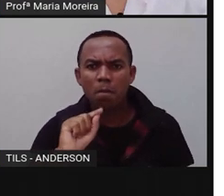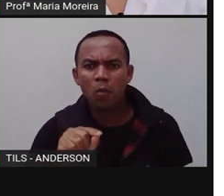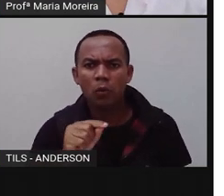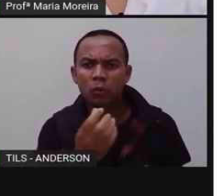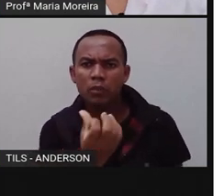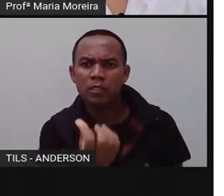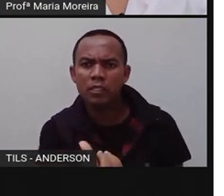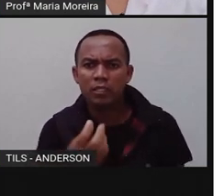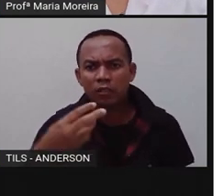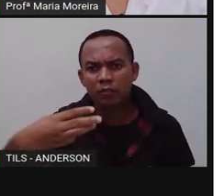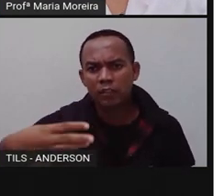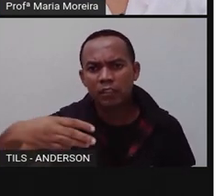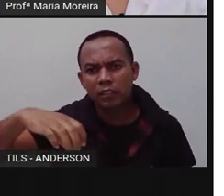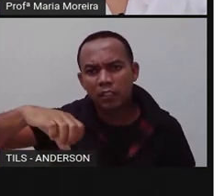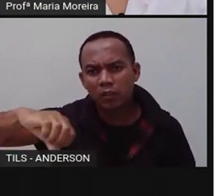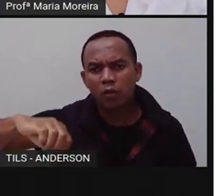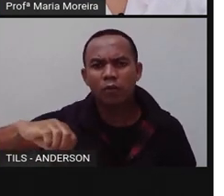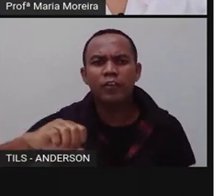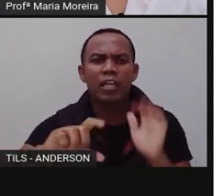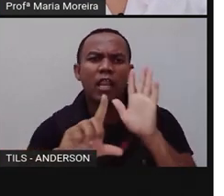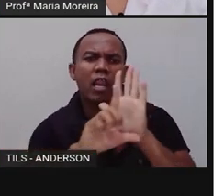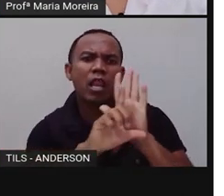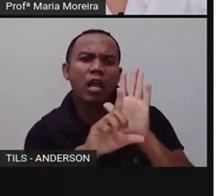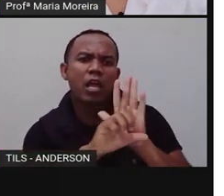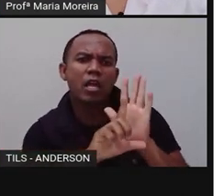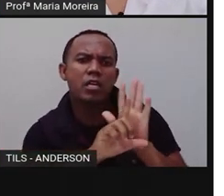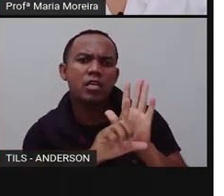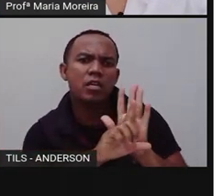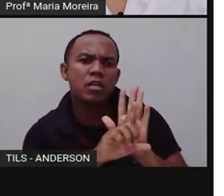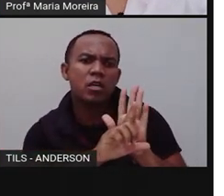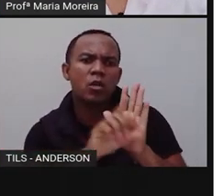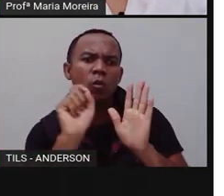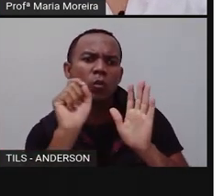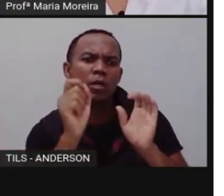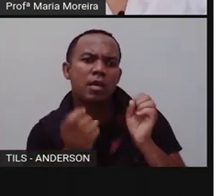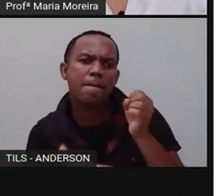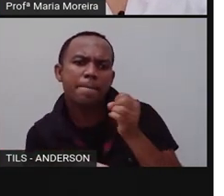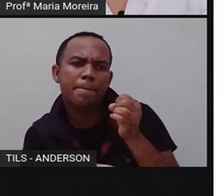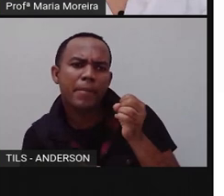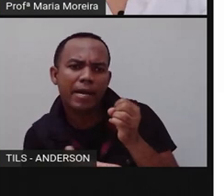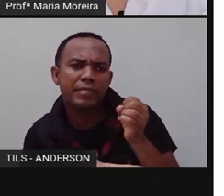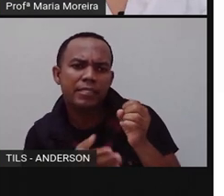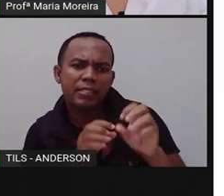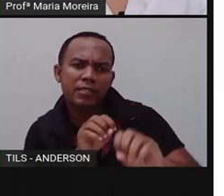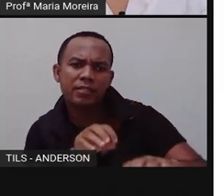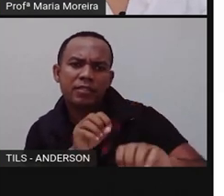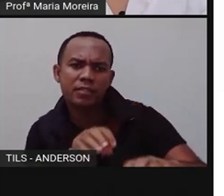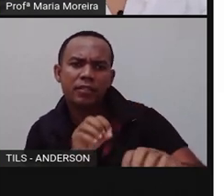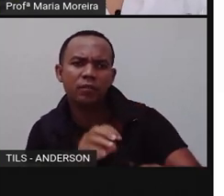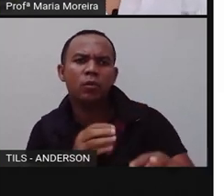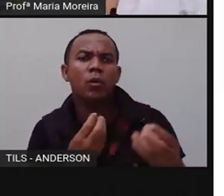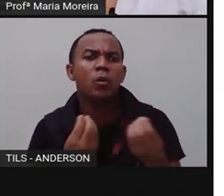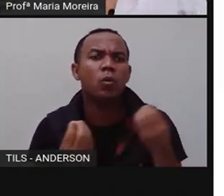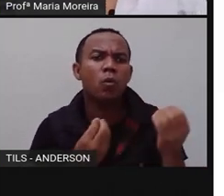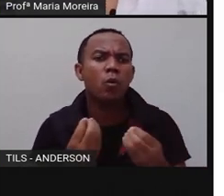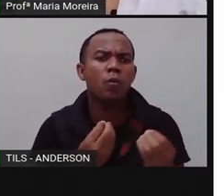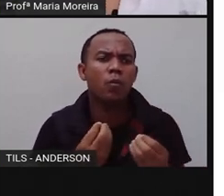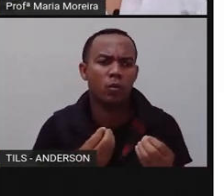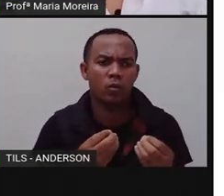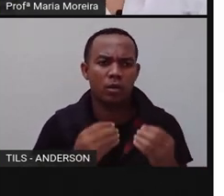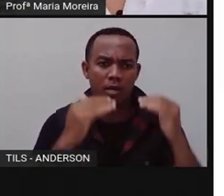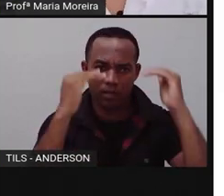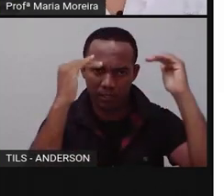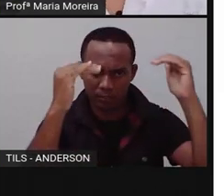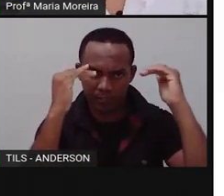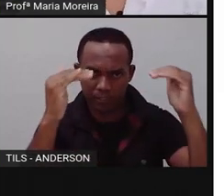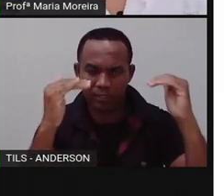10.639, né, que é a Lei de Diretrizes e Bases da Educação. E essa lei, na verdade, ela exigiu que